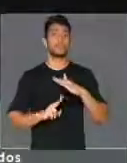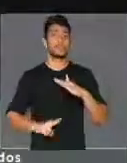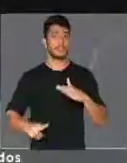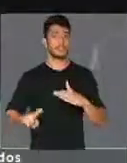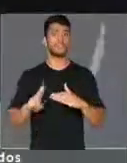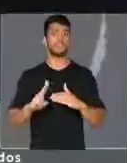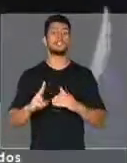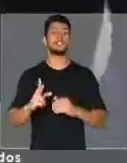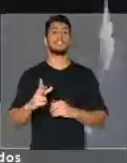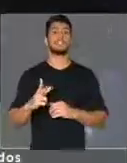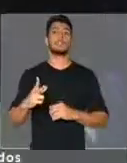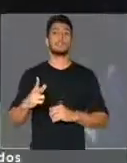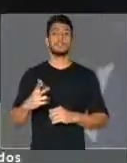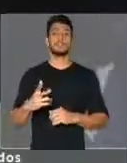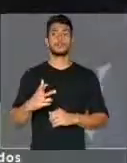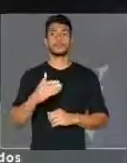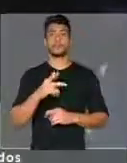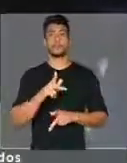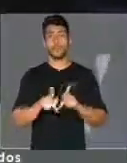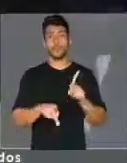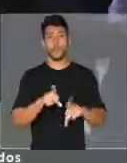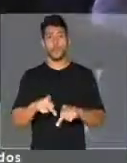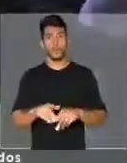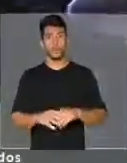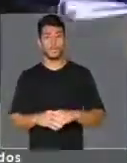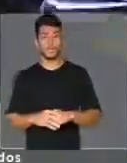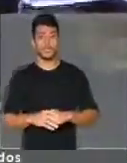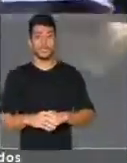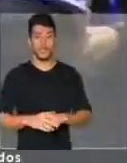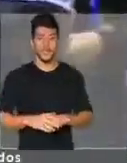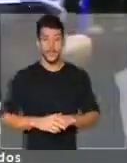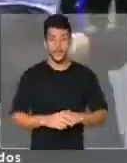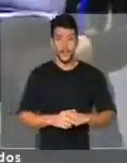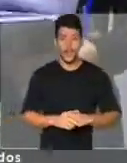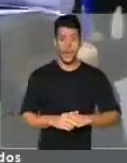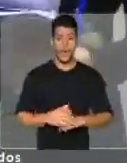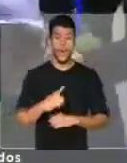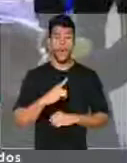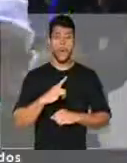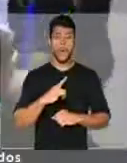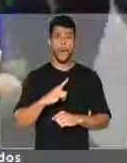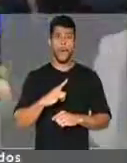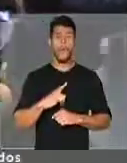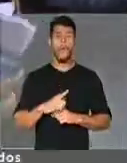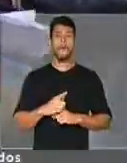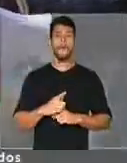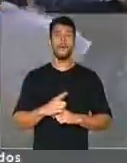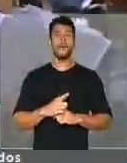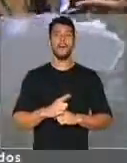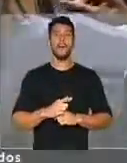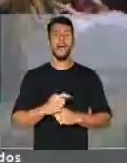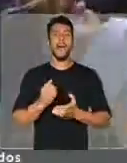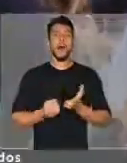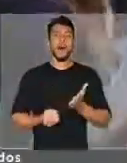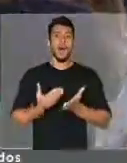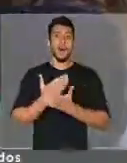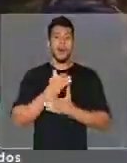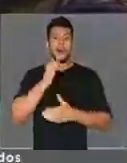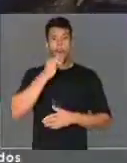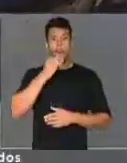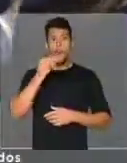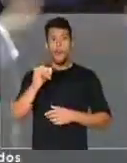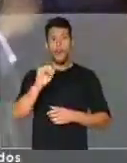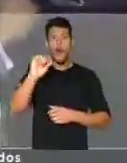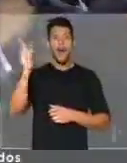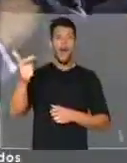universidades públicas, hospitais, serem dotadas de equipamentos para gerar energia solar e